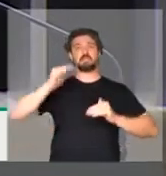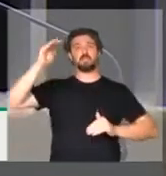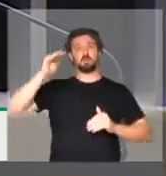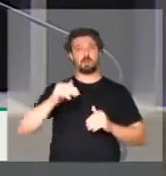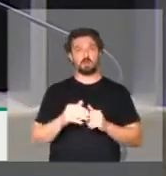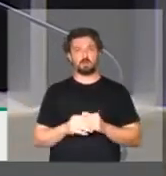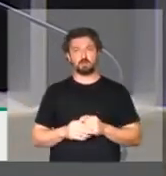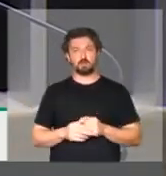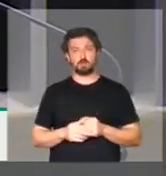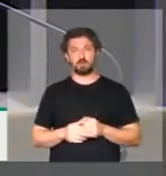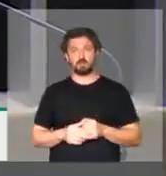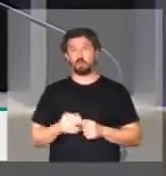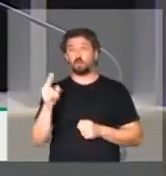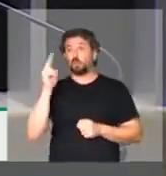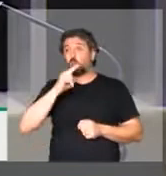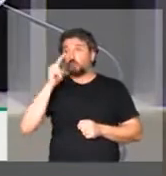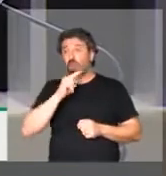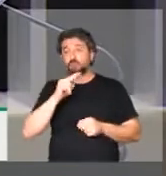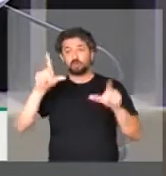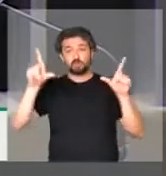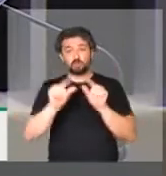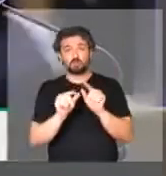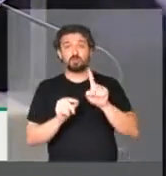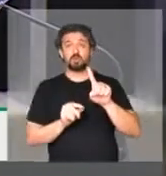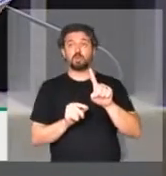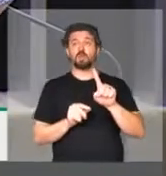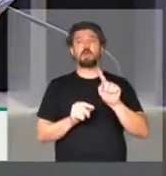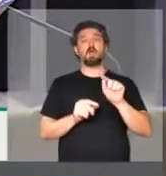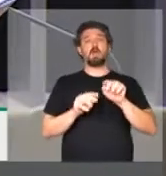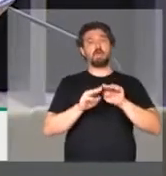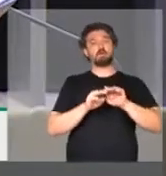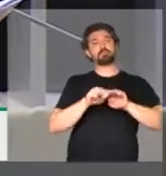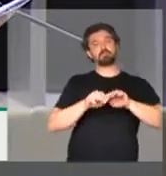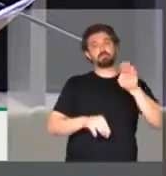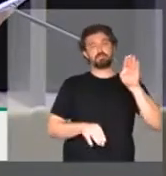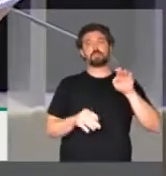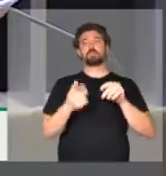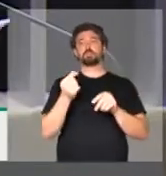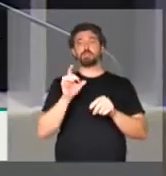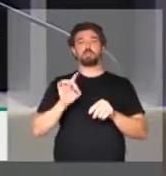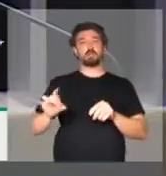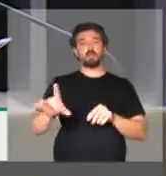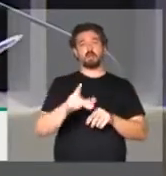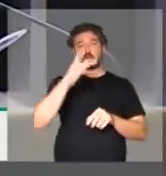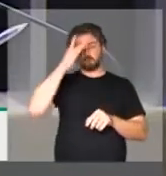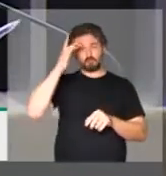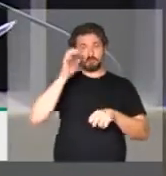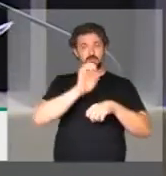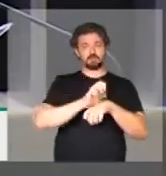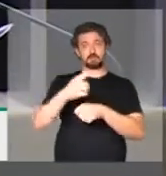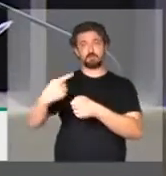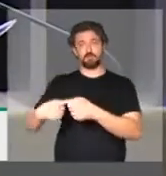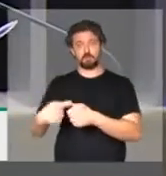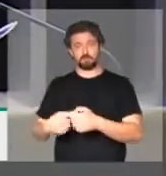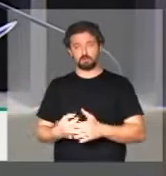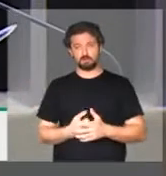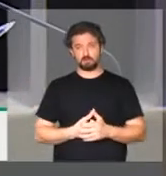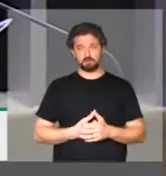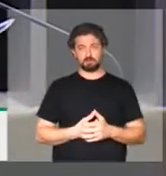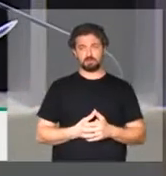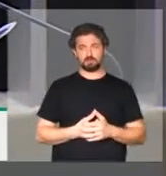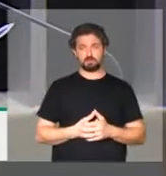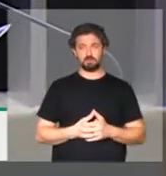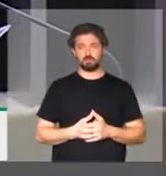desigual e se faz urgente reduzir a disparidade da receita per capita entre estados e entre